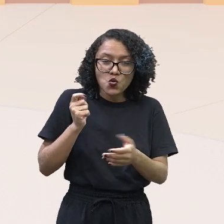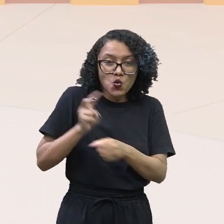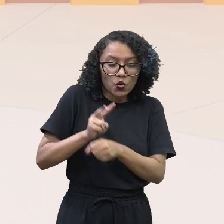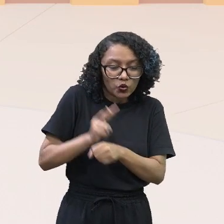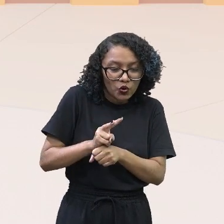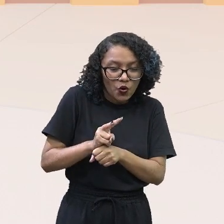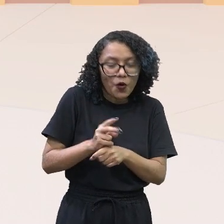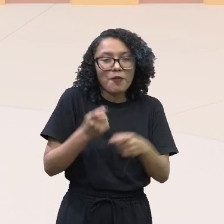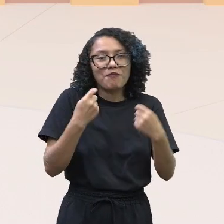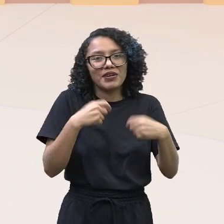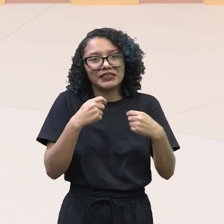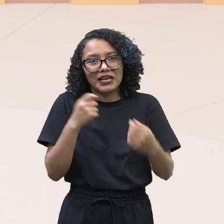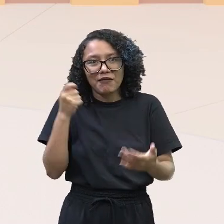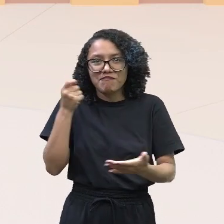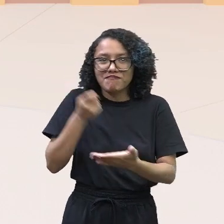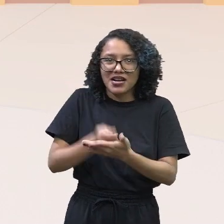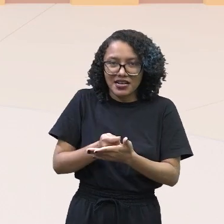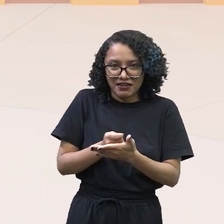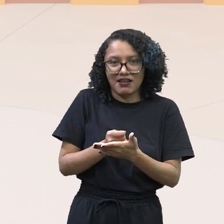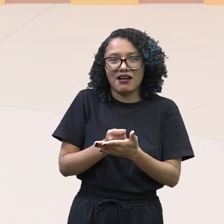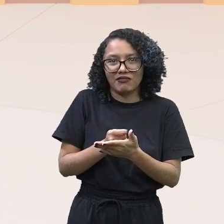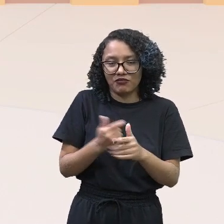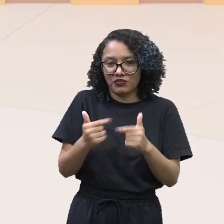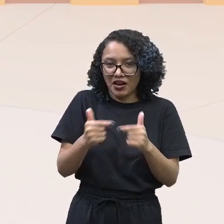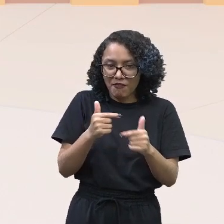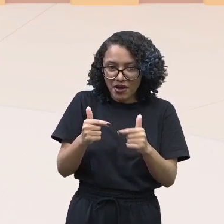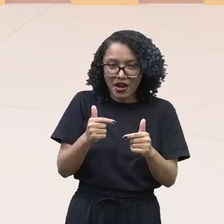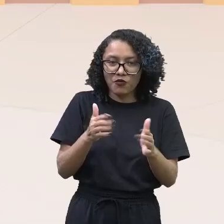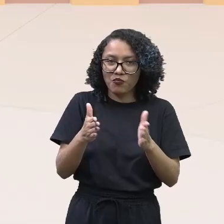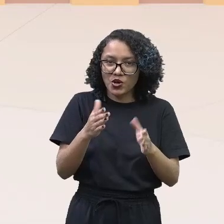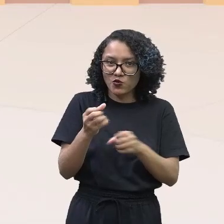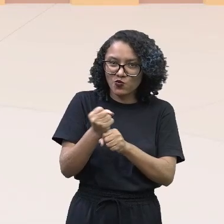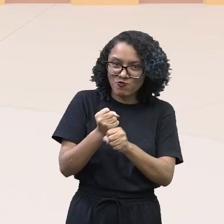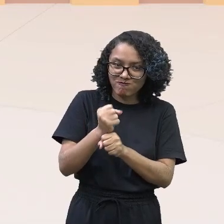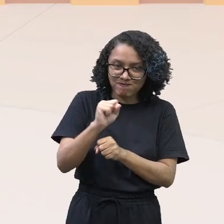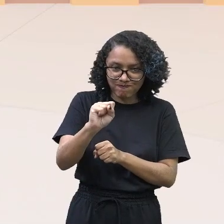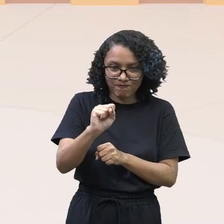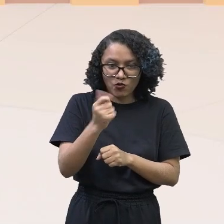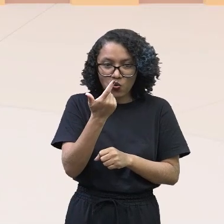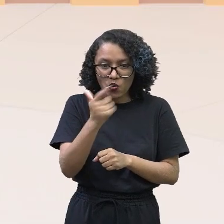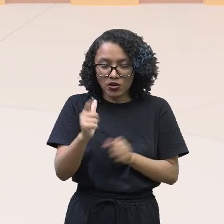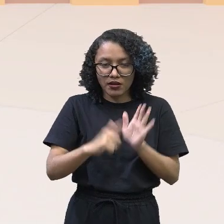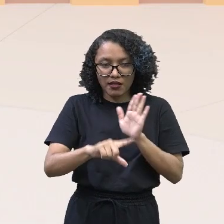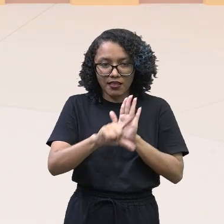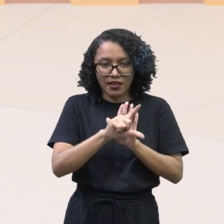na condição de escravizada, ok? A nossa próxima lei é a Lei de